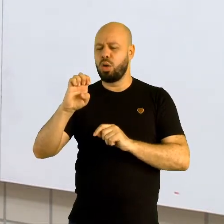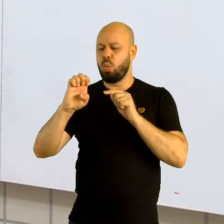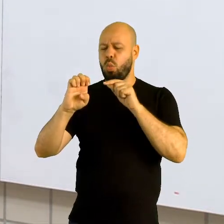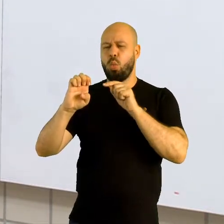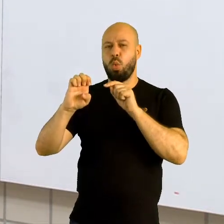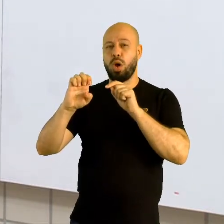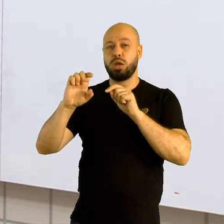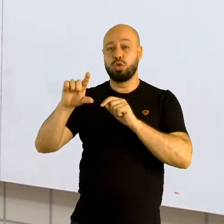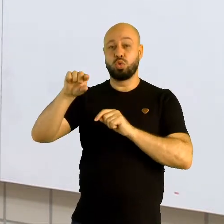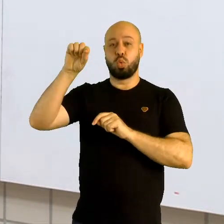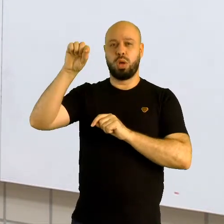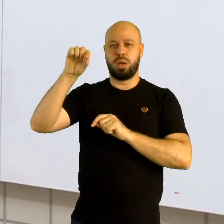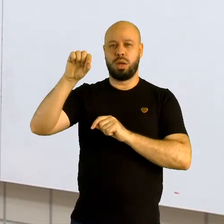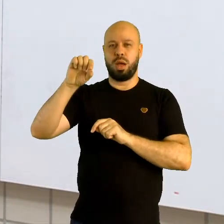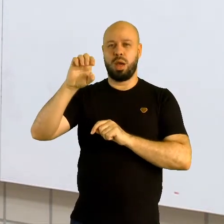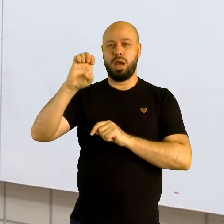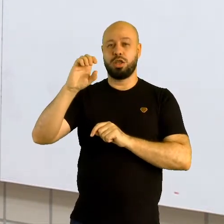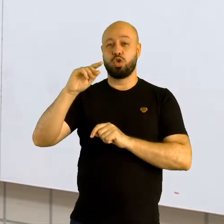escolhas, alright?